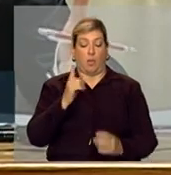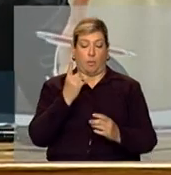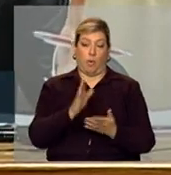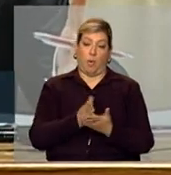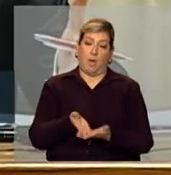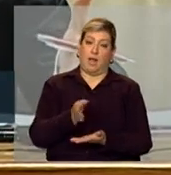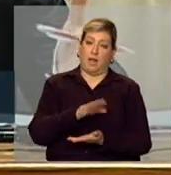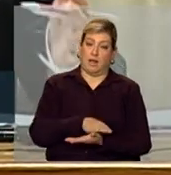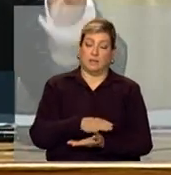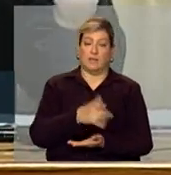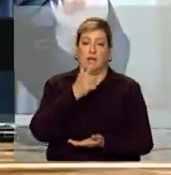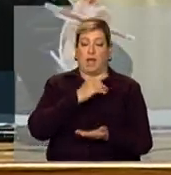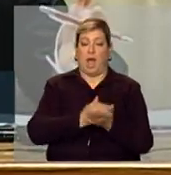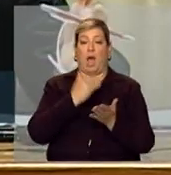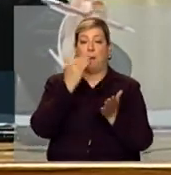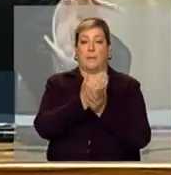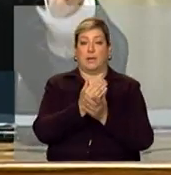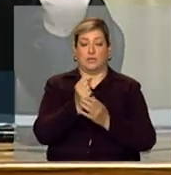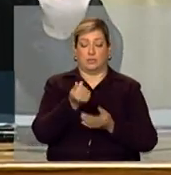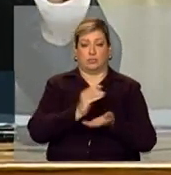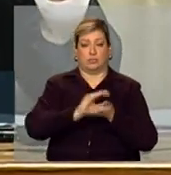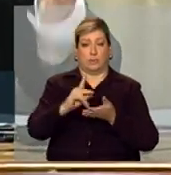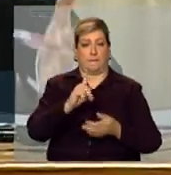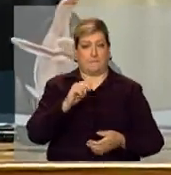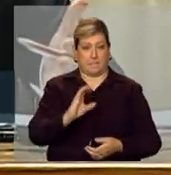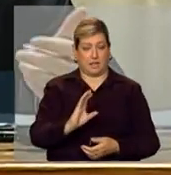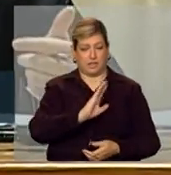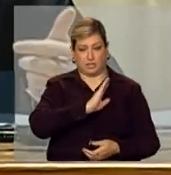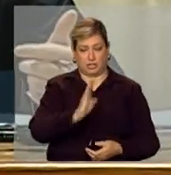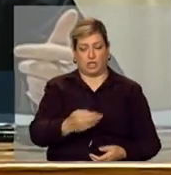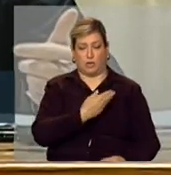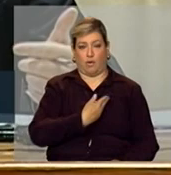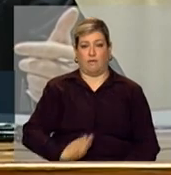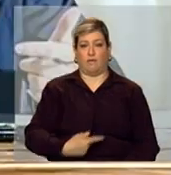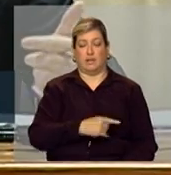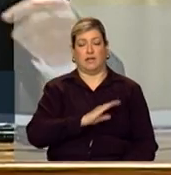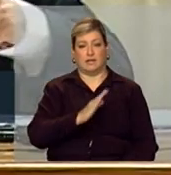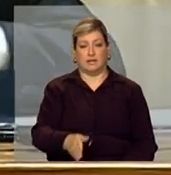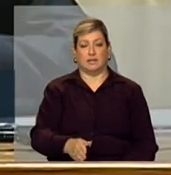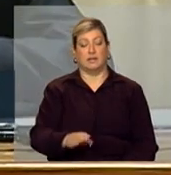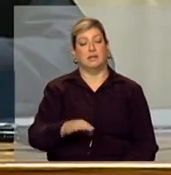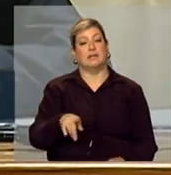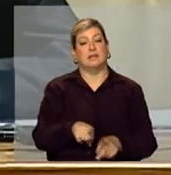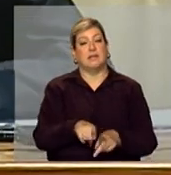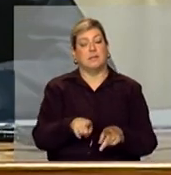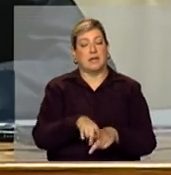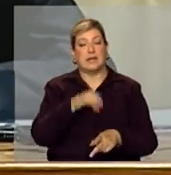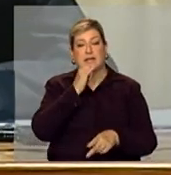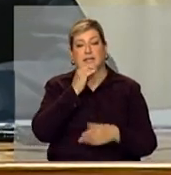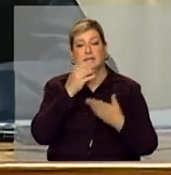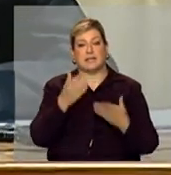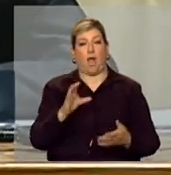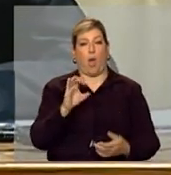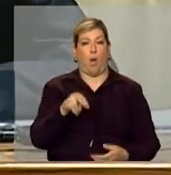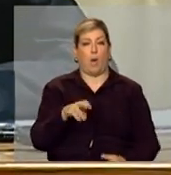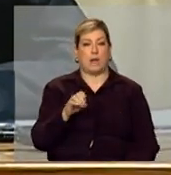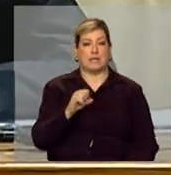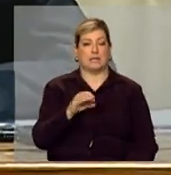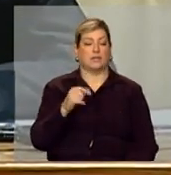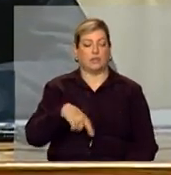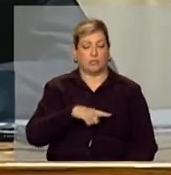aumentando os investimentos do PAC que é investimento direto do governo e no caso das concessões nós estamos